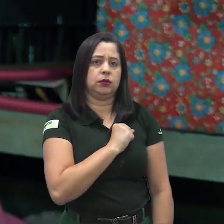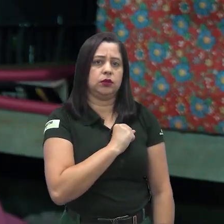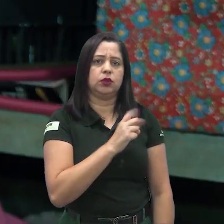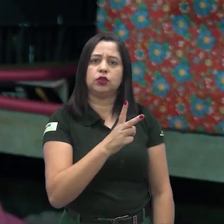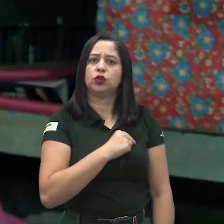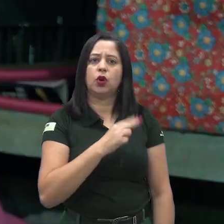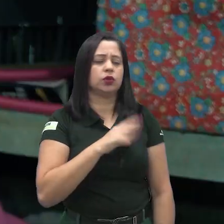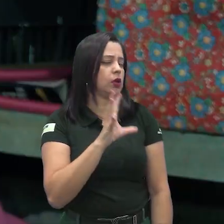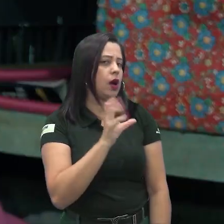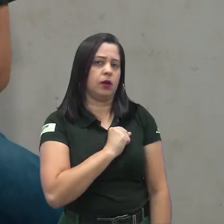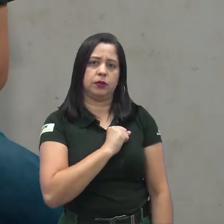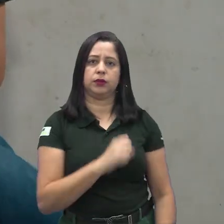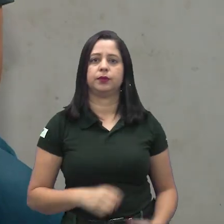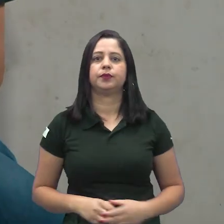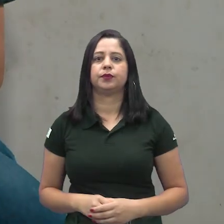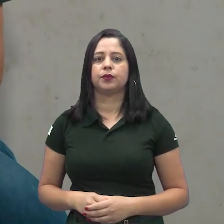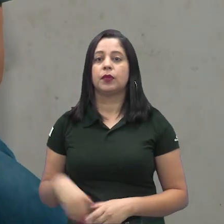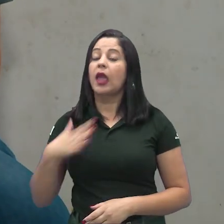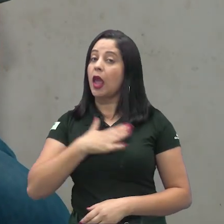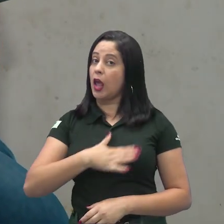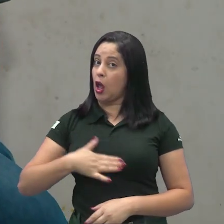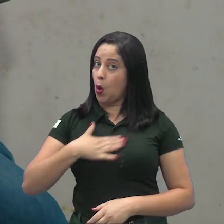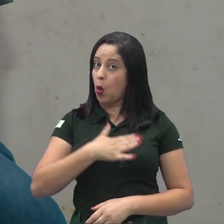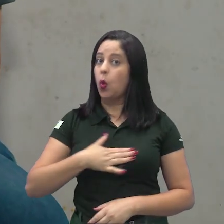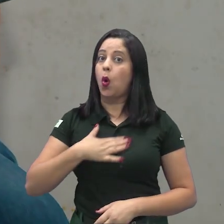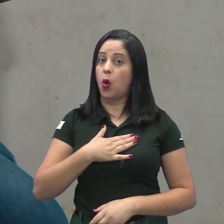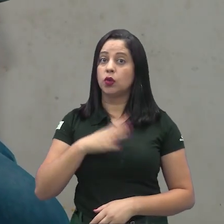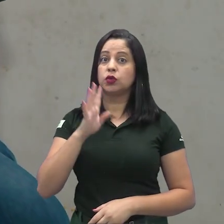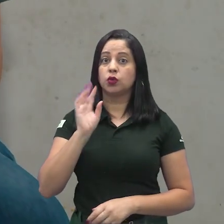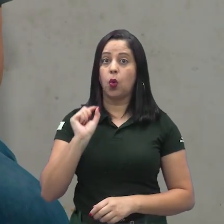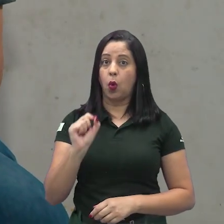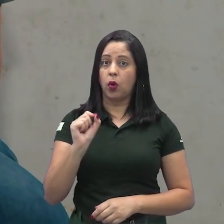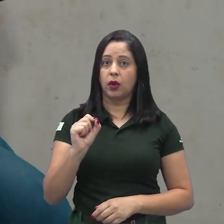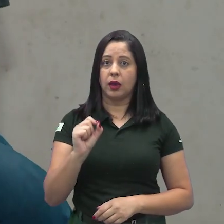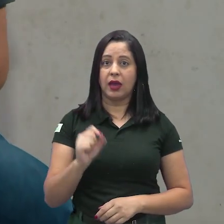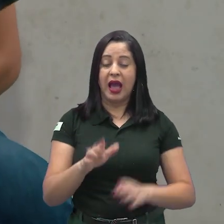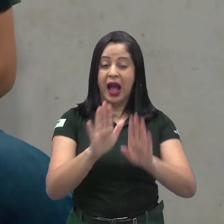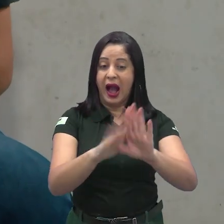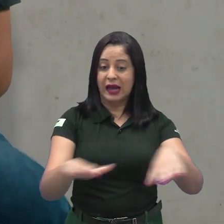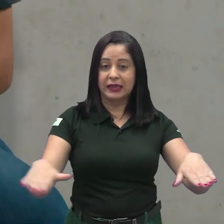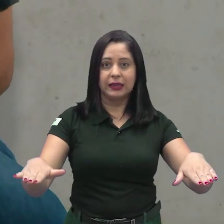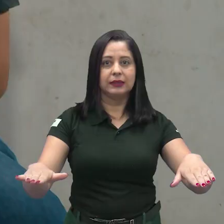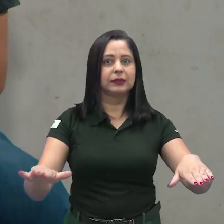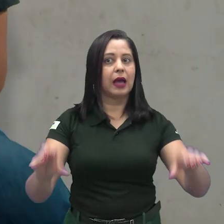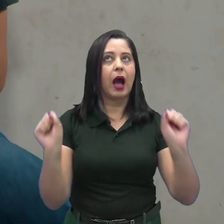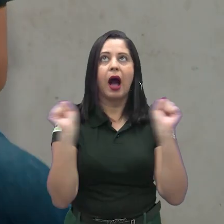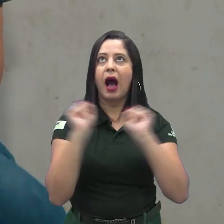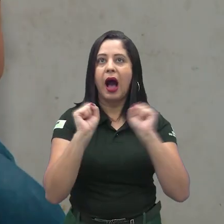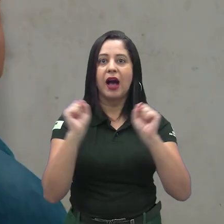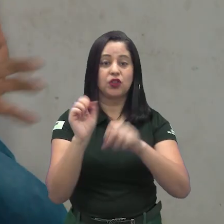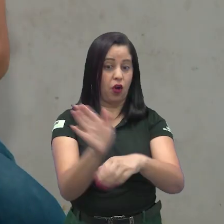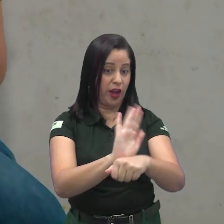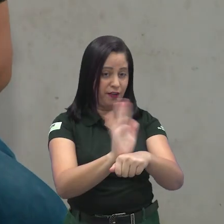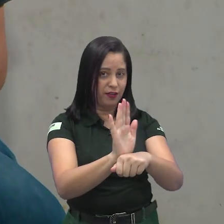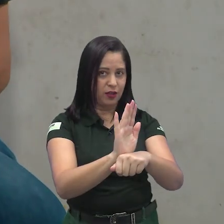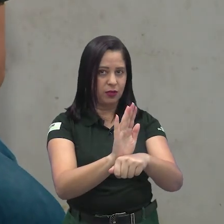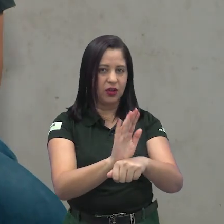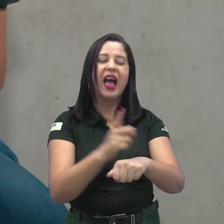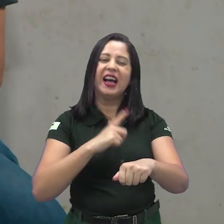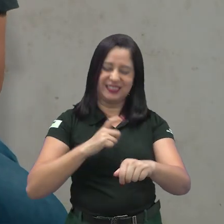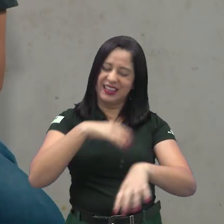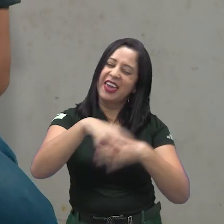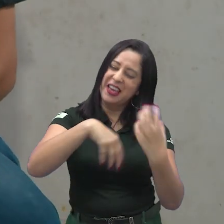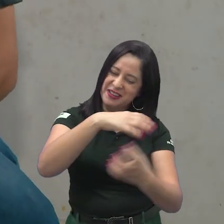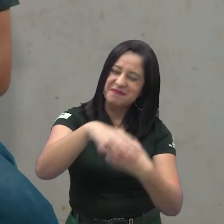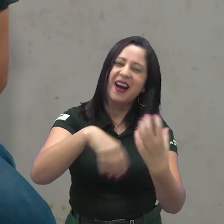Eles gostam, adoram. O que eu gosto bastante, que eu acho bem legal, que as crianças dão bastante retorno, é o cineclube. Eles gostam muito. Eles bagunçam bastante também,